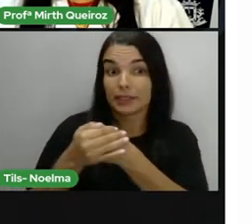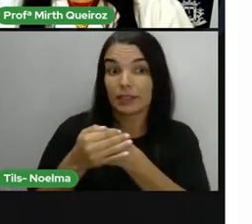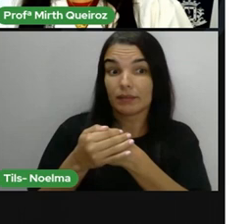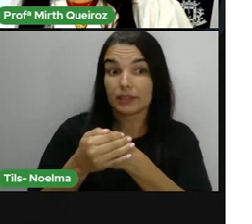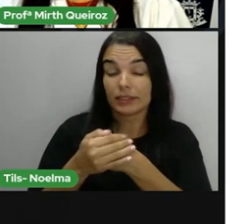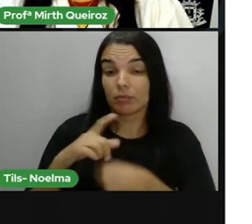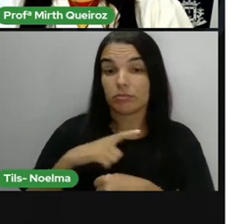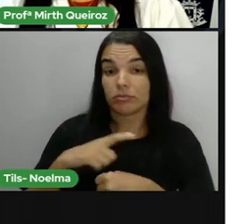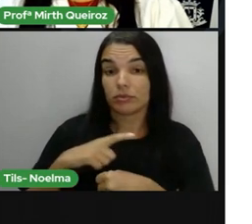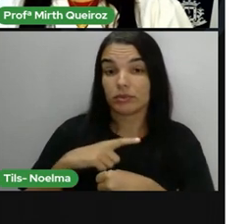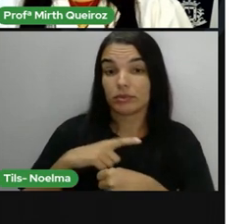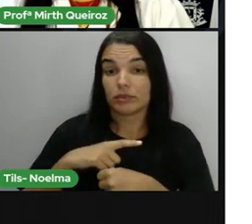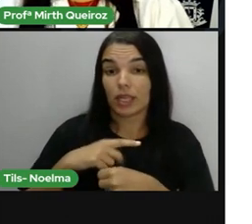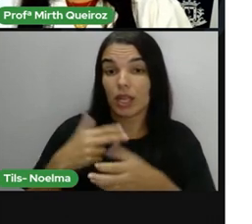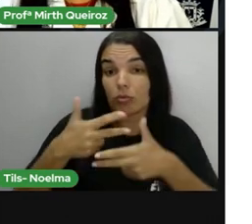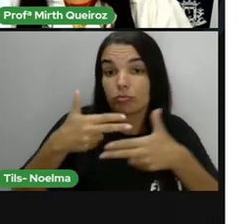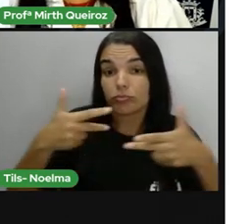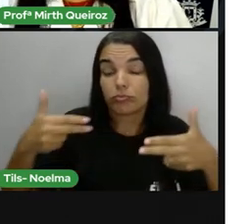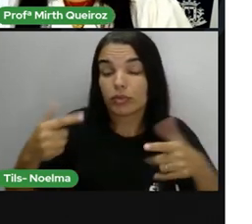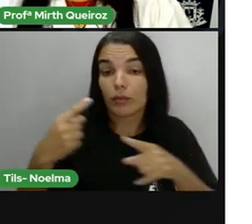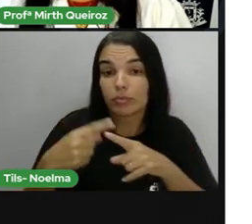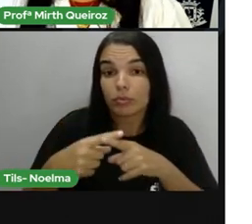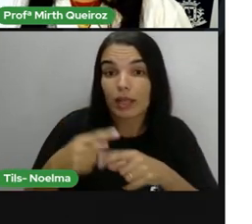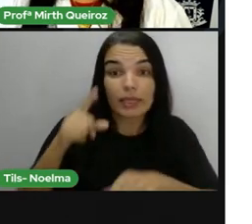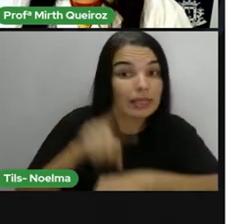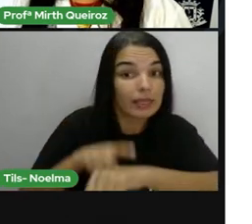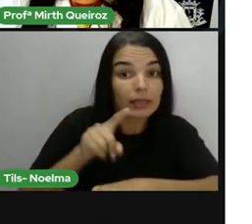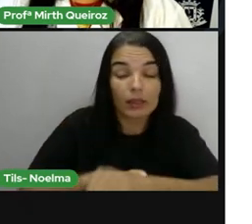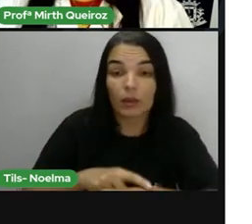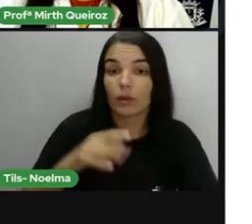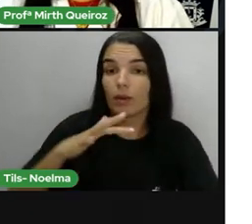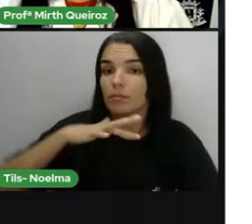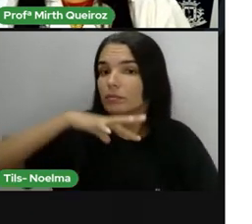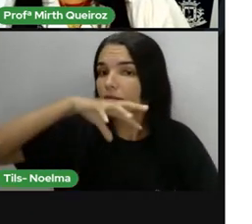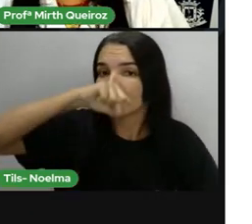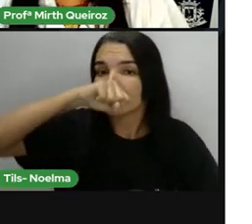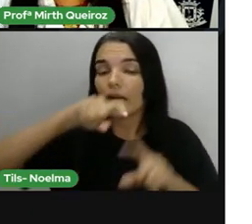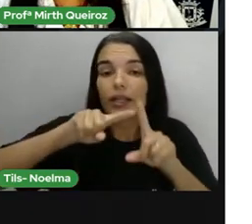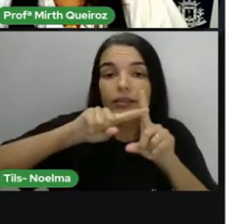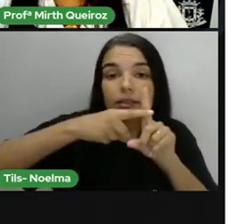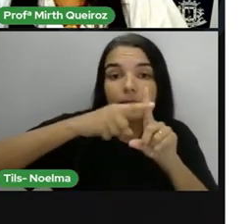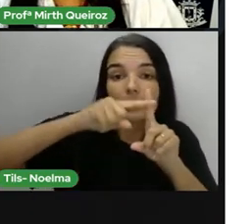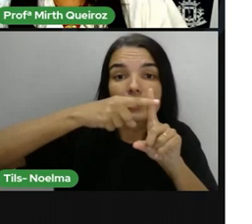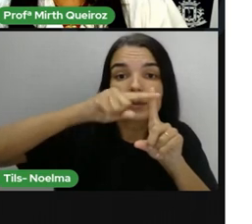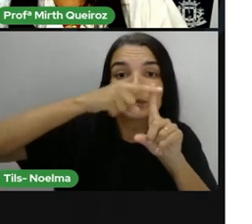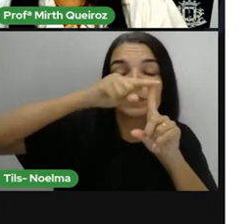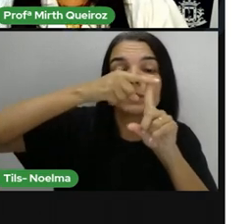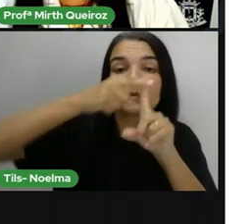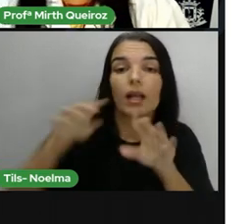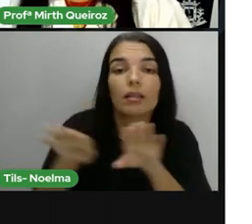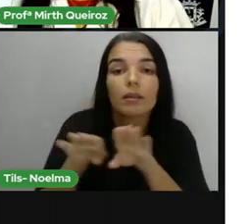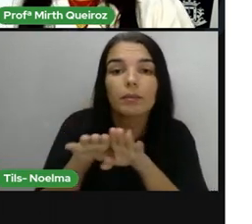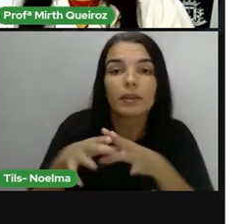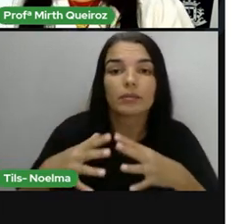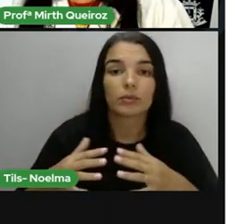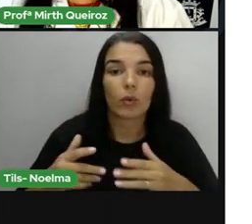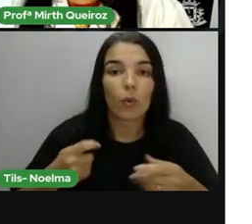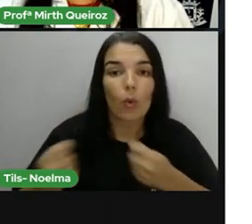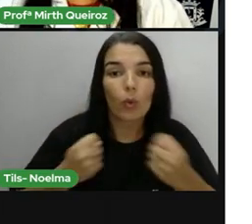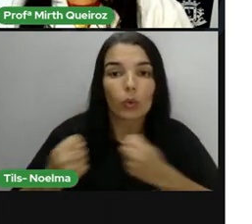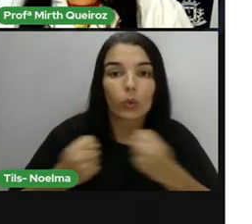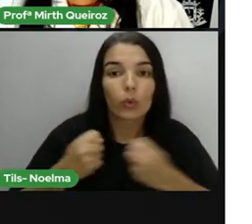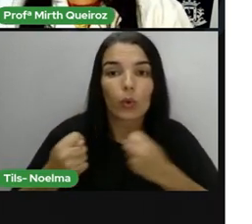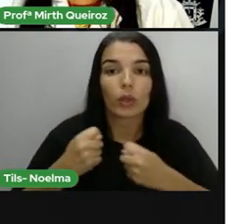consequências imediatas na qualidade do ar, da temperatura, no controle das enchentes e pragas e